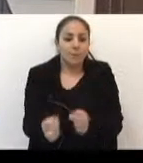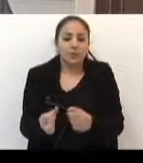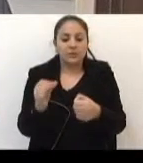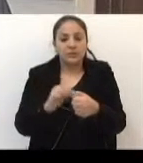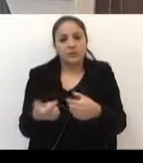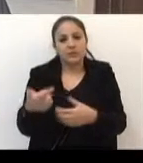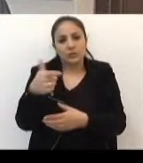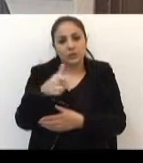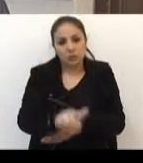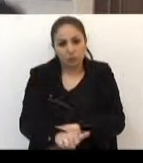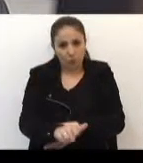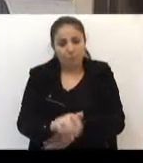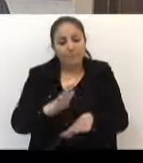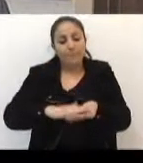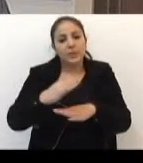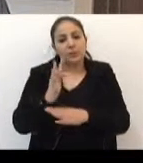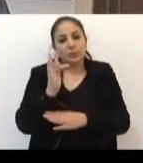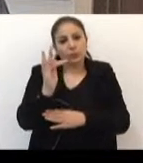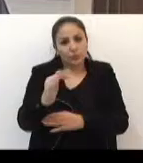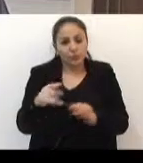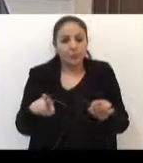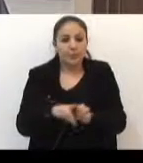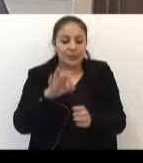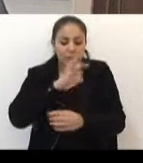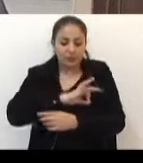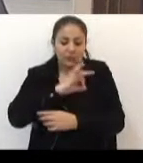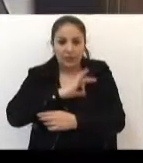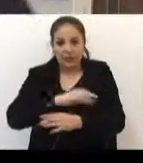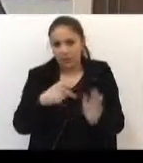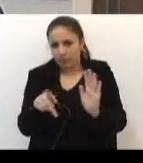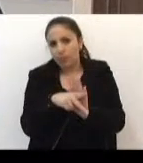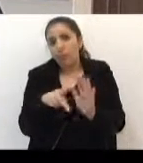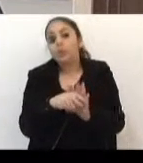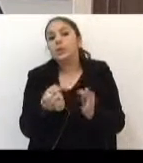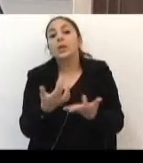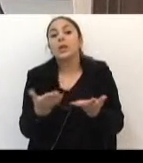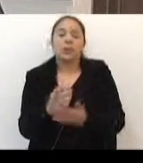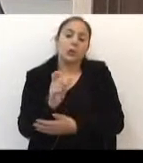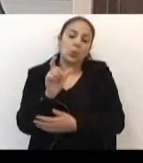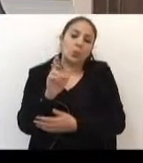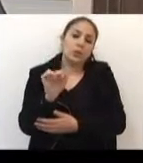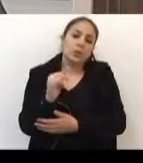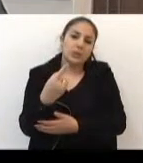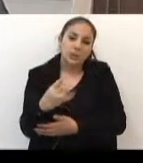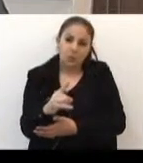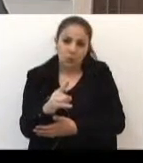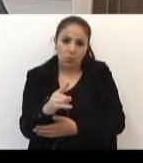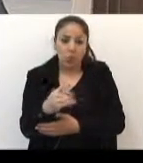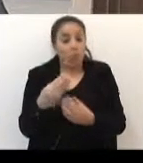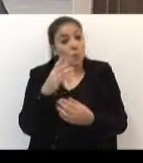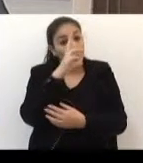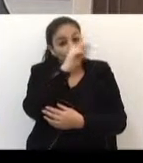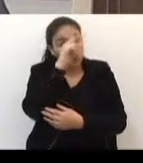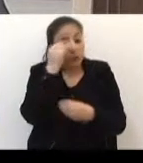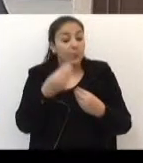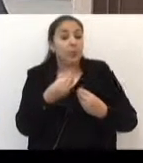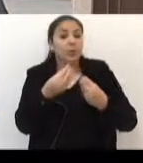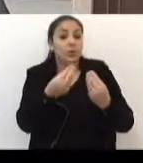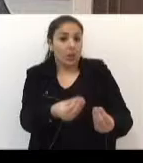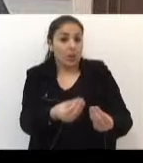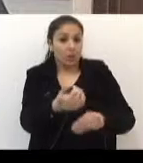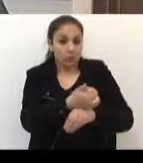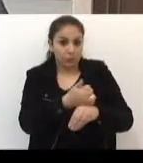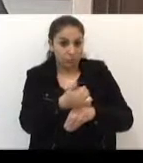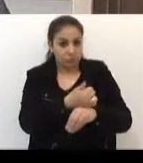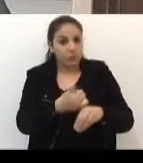igual período logo mais à frente. Os salários ficam por conta da União? Ficam por conta da União. O município cede os profissionais que estão dentro do seu